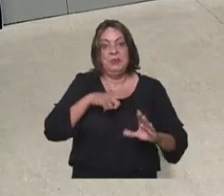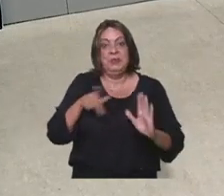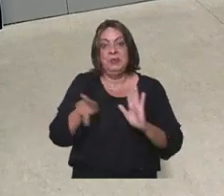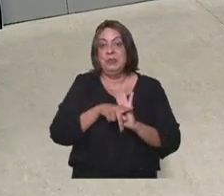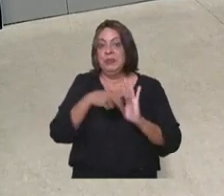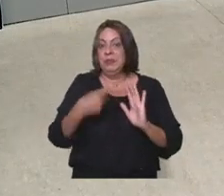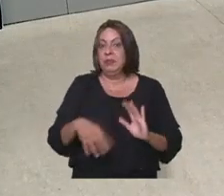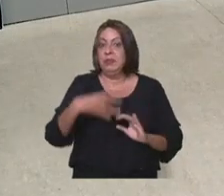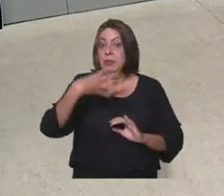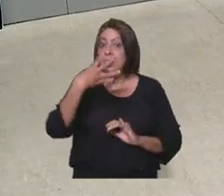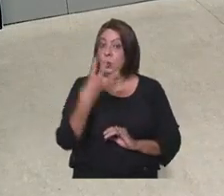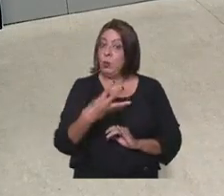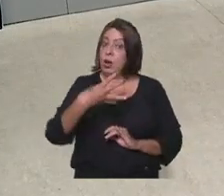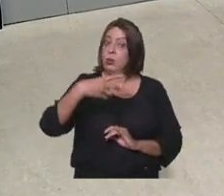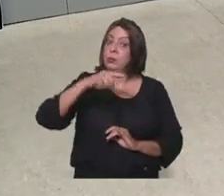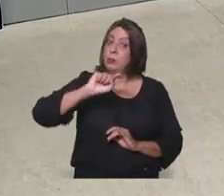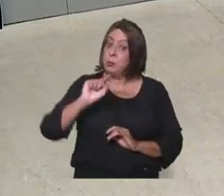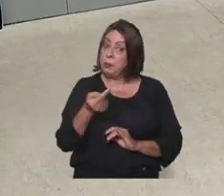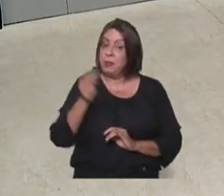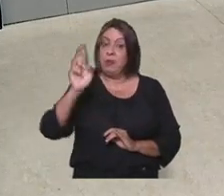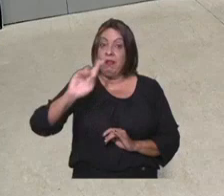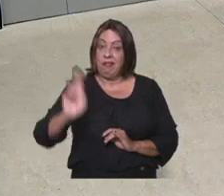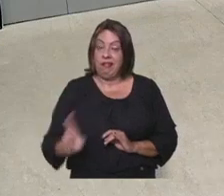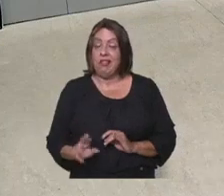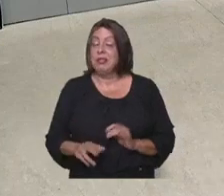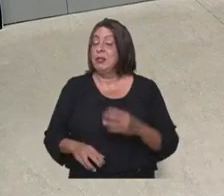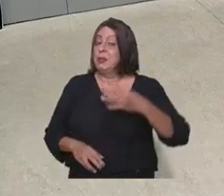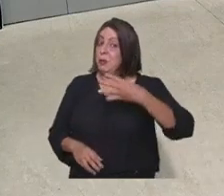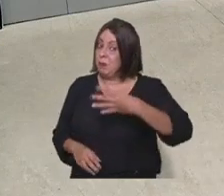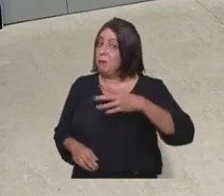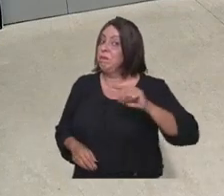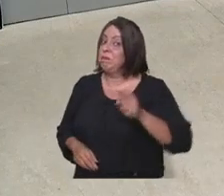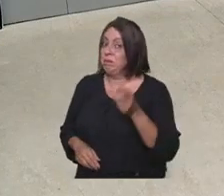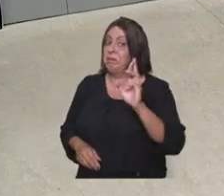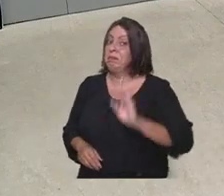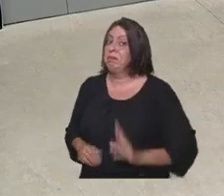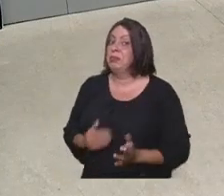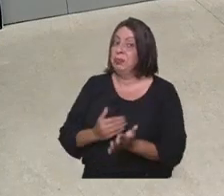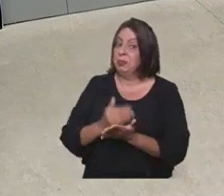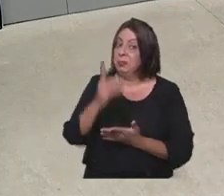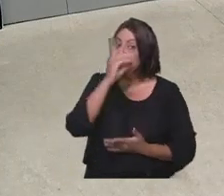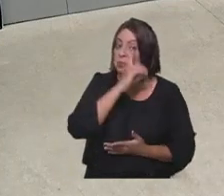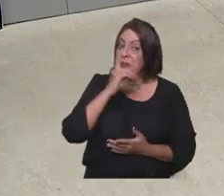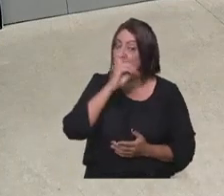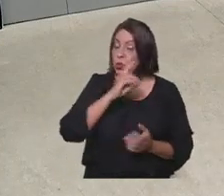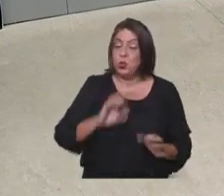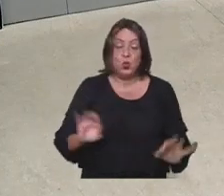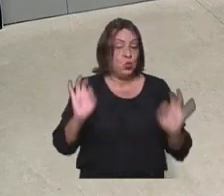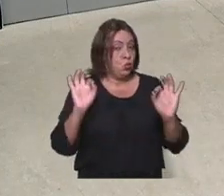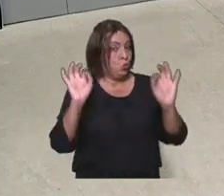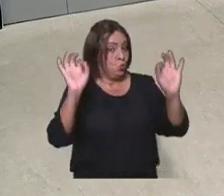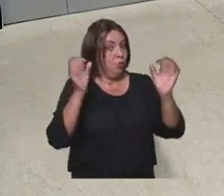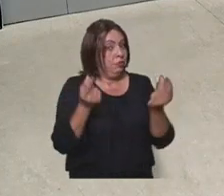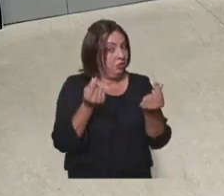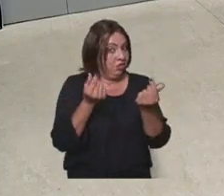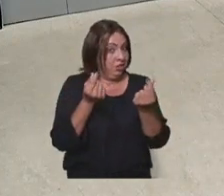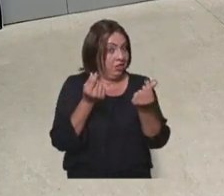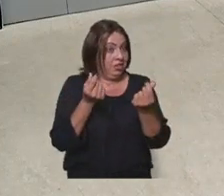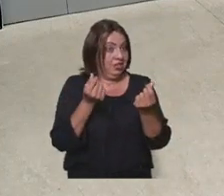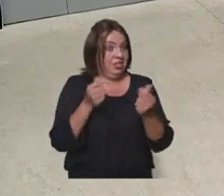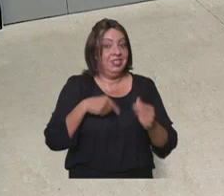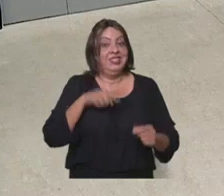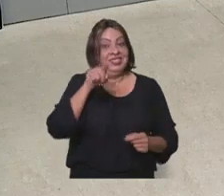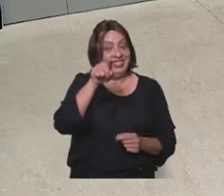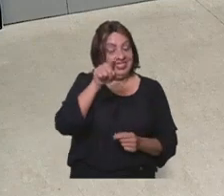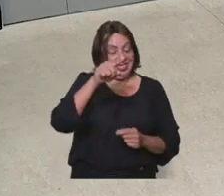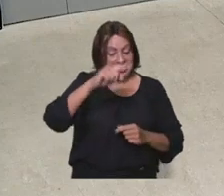prêmio de R$4.000, hein, Versiane? R$4.000 começando o domingão com um super prêmio em dinheiro pra você aí. Já que